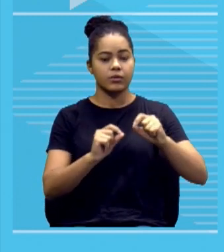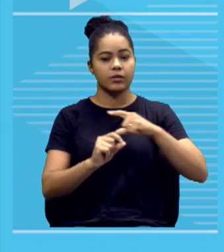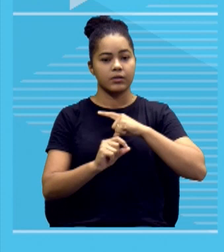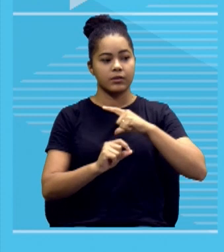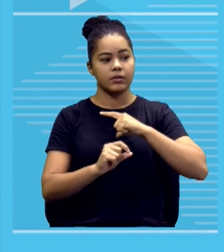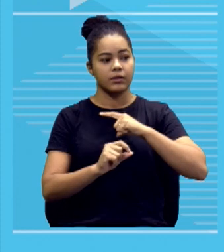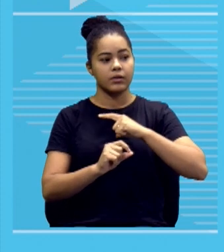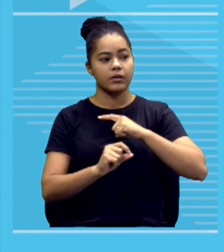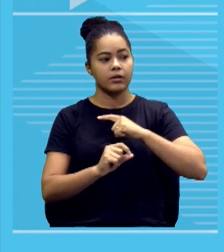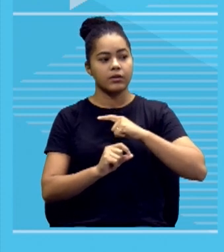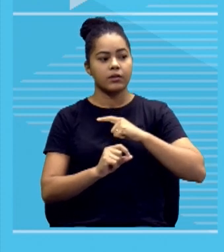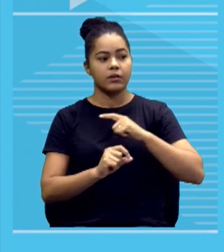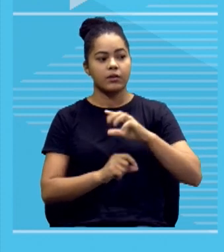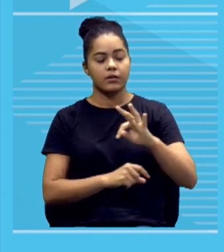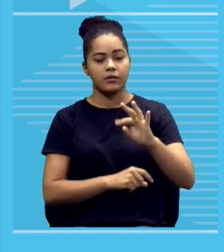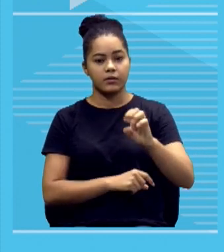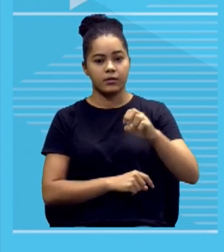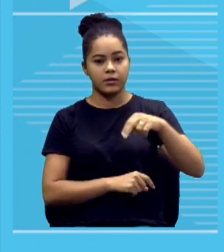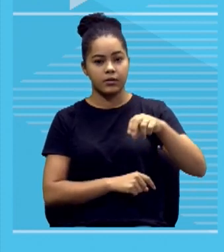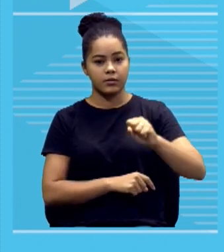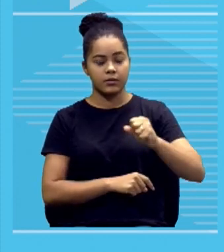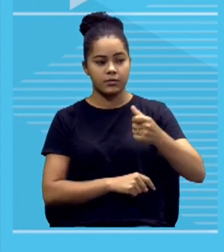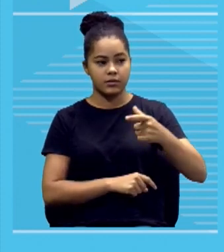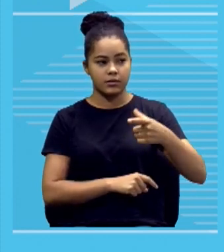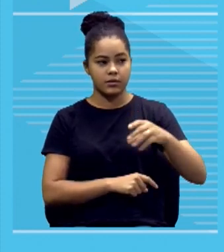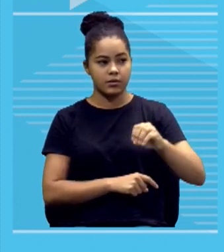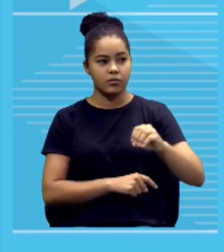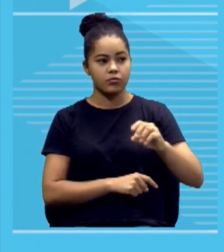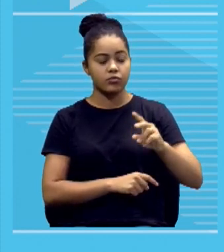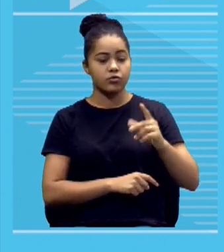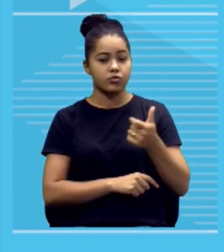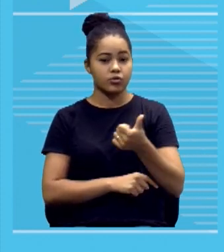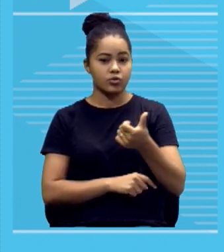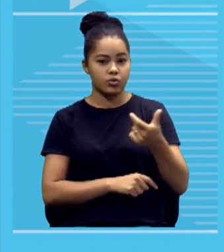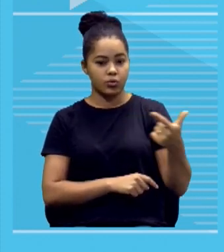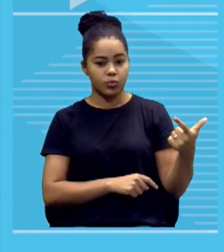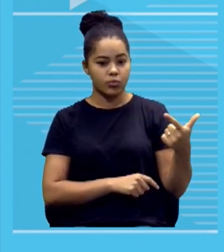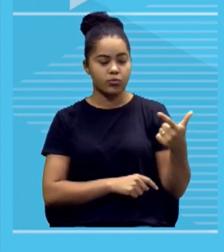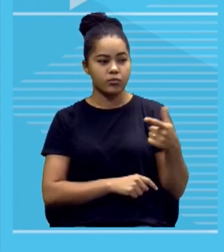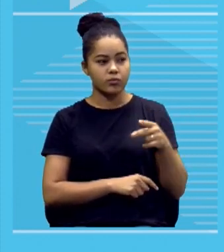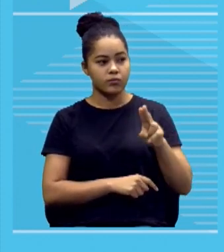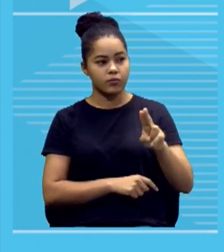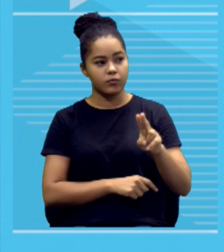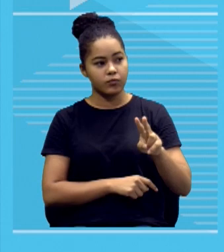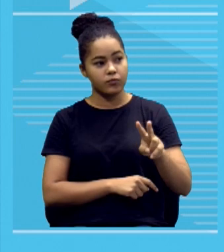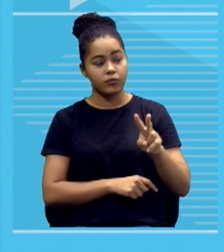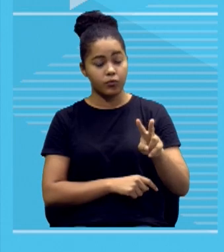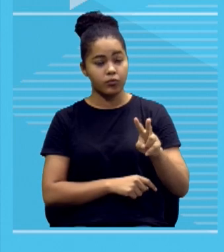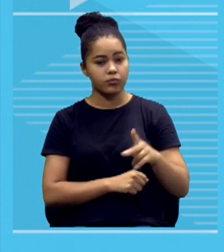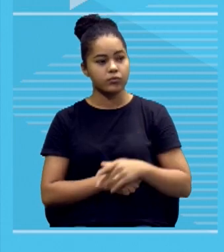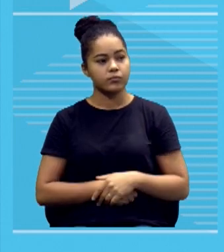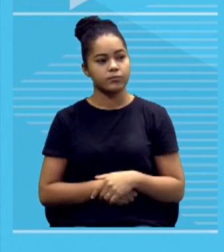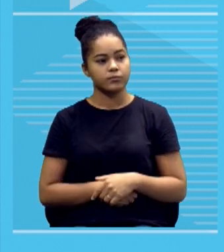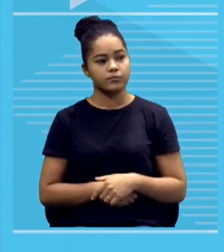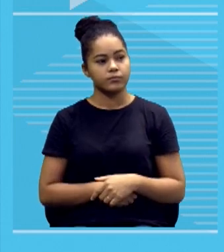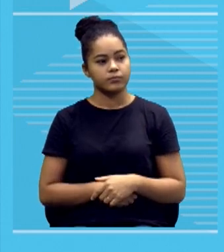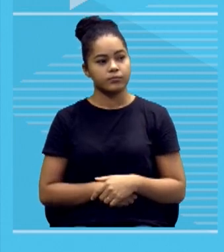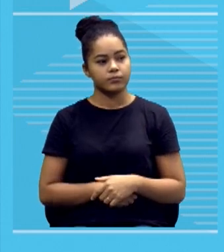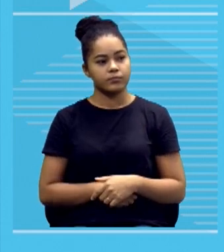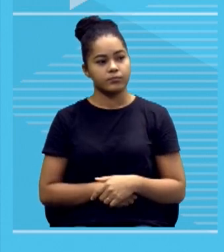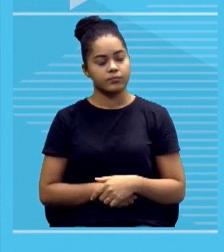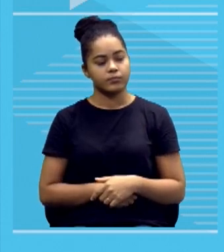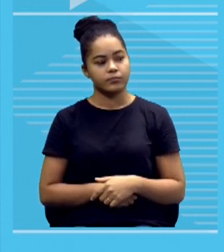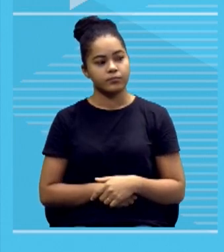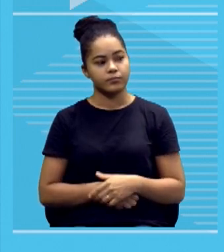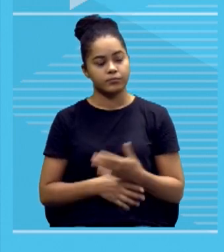mesmo. Vamos usar esse outro slide aqui para a gente poder fazer tanto a letra D quanto a letra E.